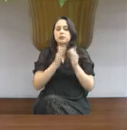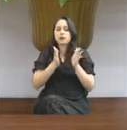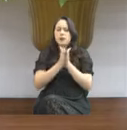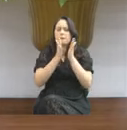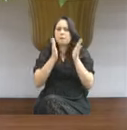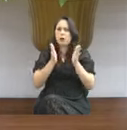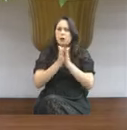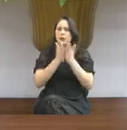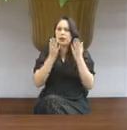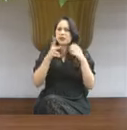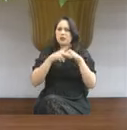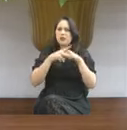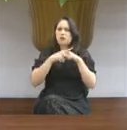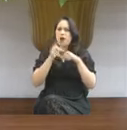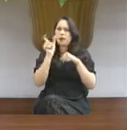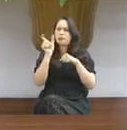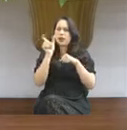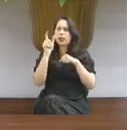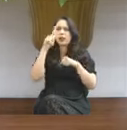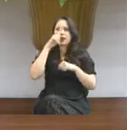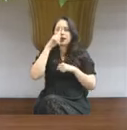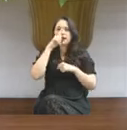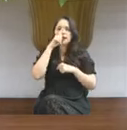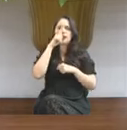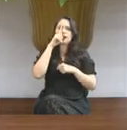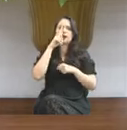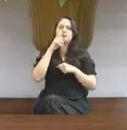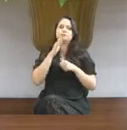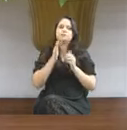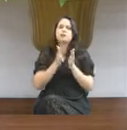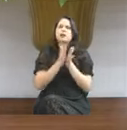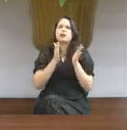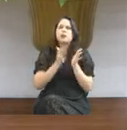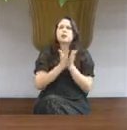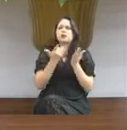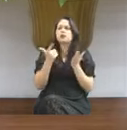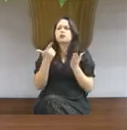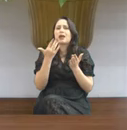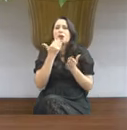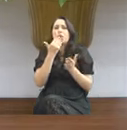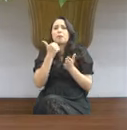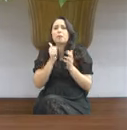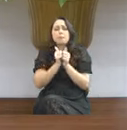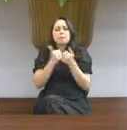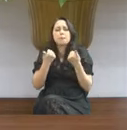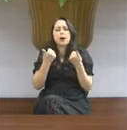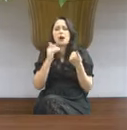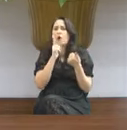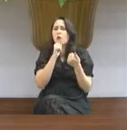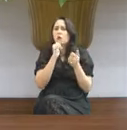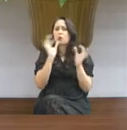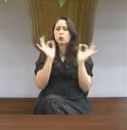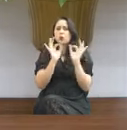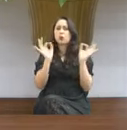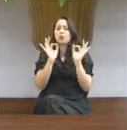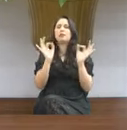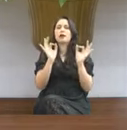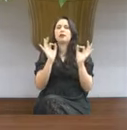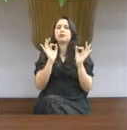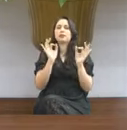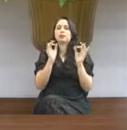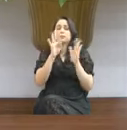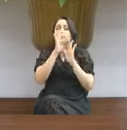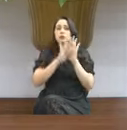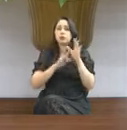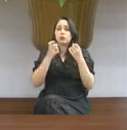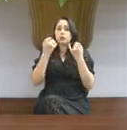pobreza pitochel, uma pobreza que nem água e nem pão tem. O texto diz: conheço a tua